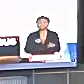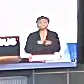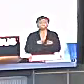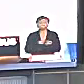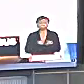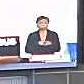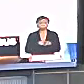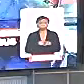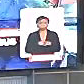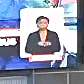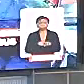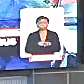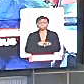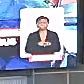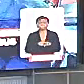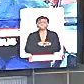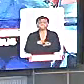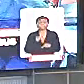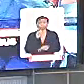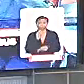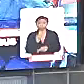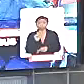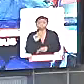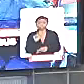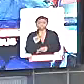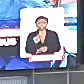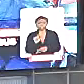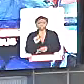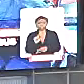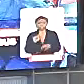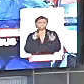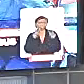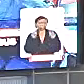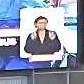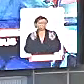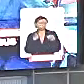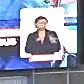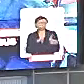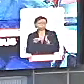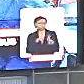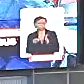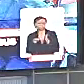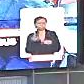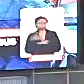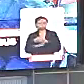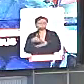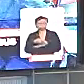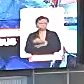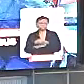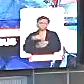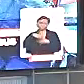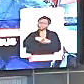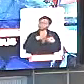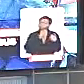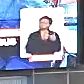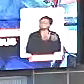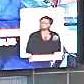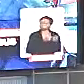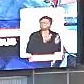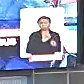incansável a luta em relação à questão à questão da acessibilidade seja ela nos coletivos seja